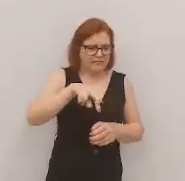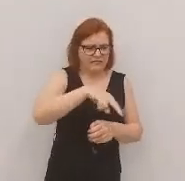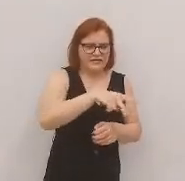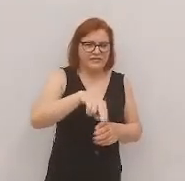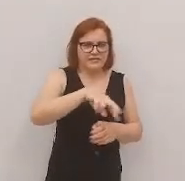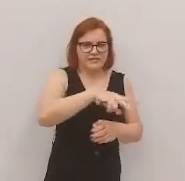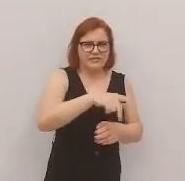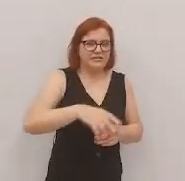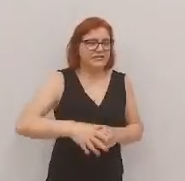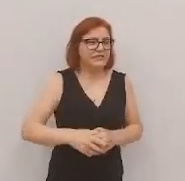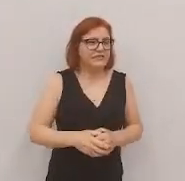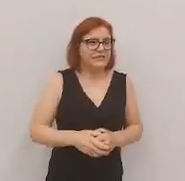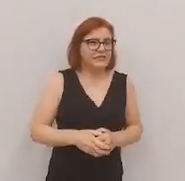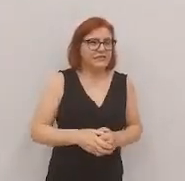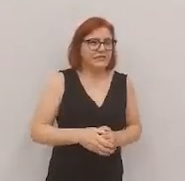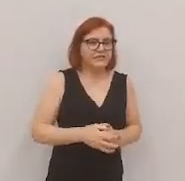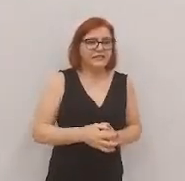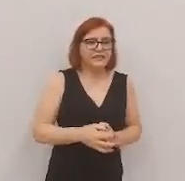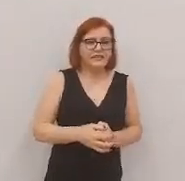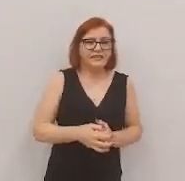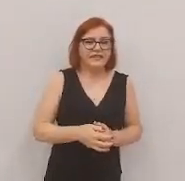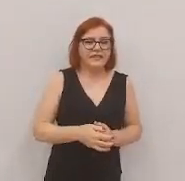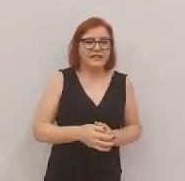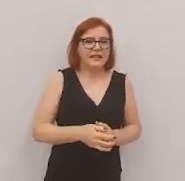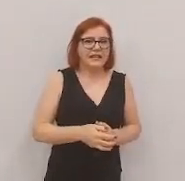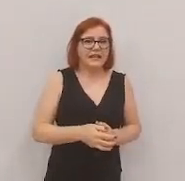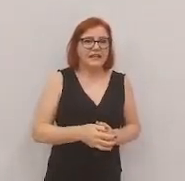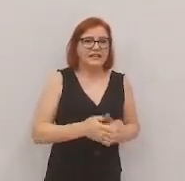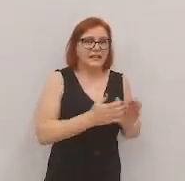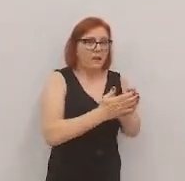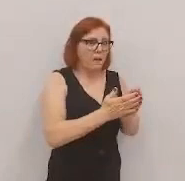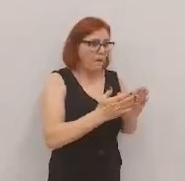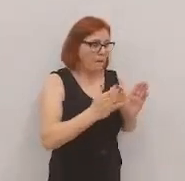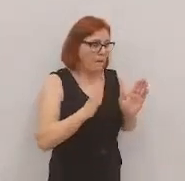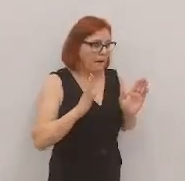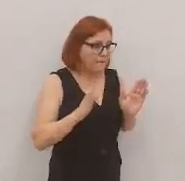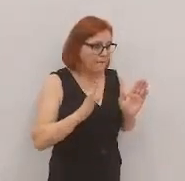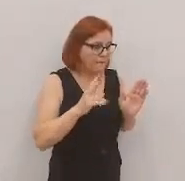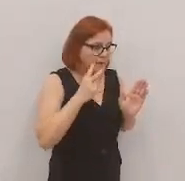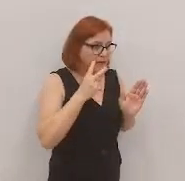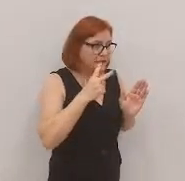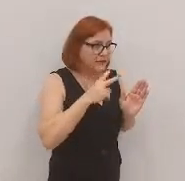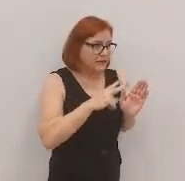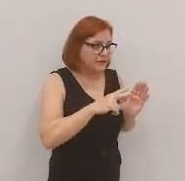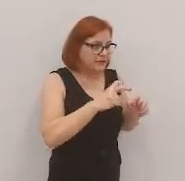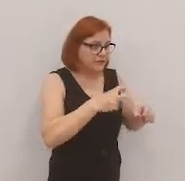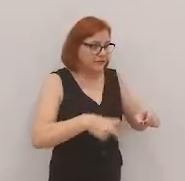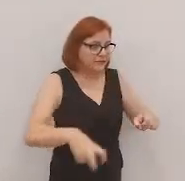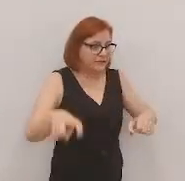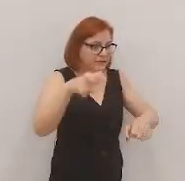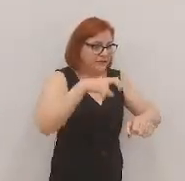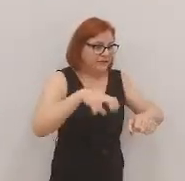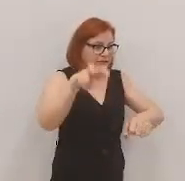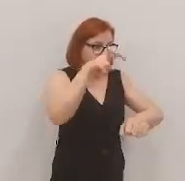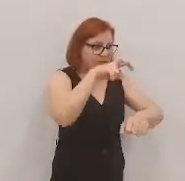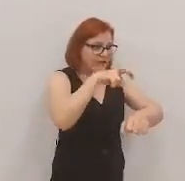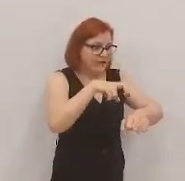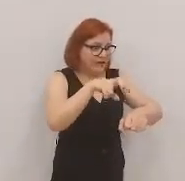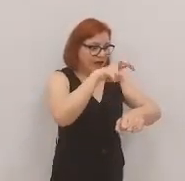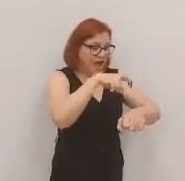eu me lembro que eu abri a porta da cozinha assim e vi aquela cobra